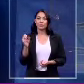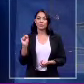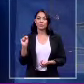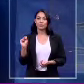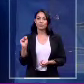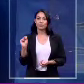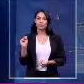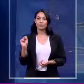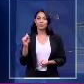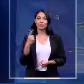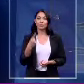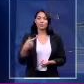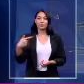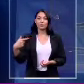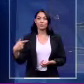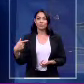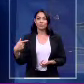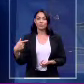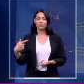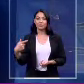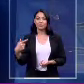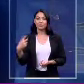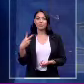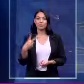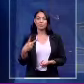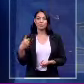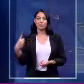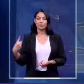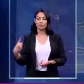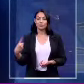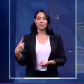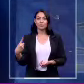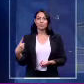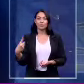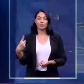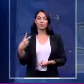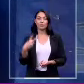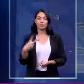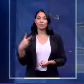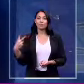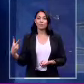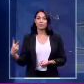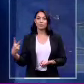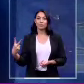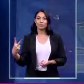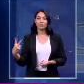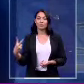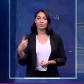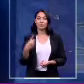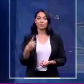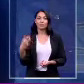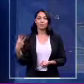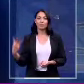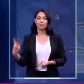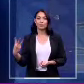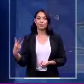18, 17, 21, 22,